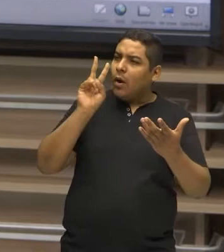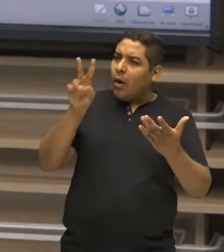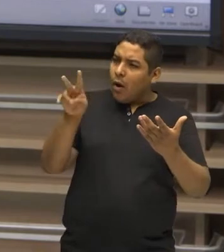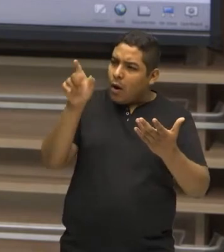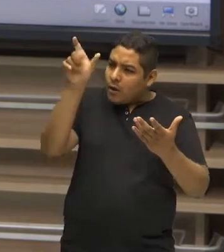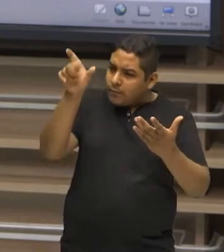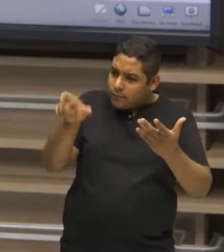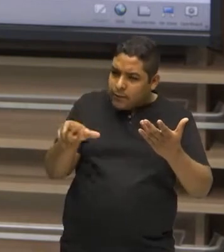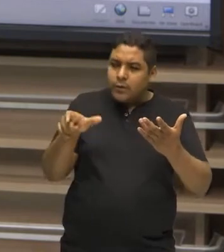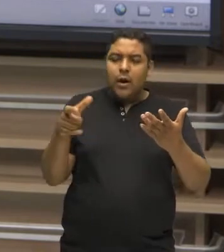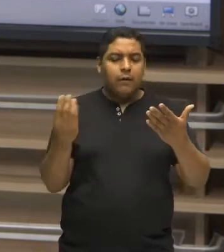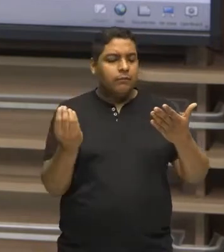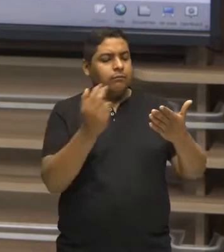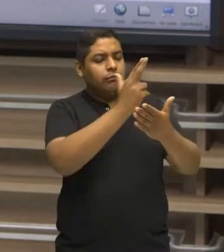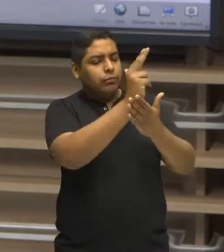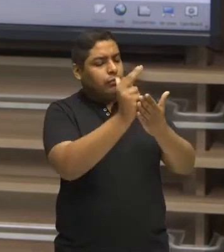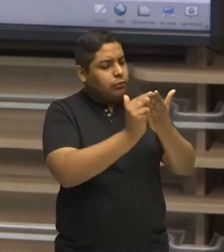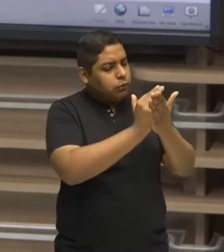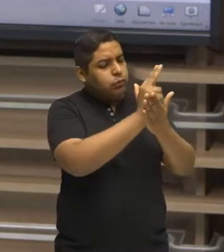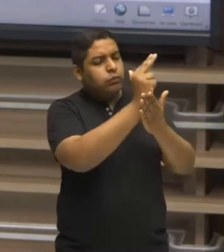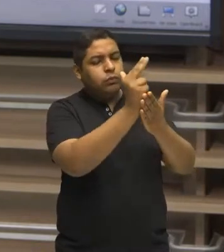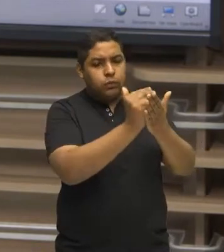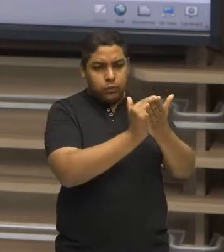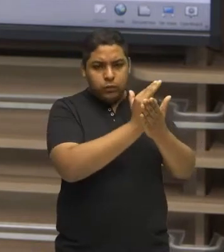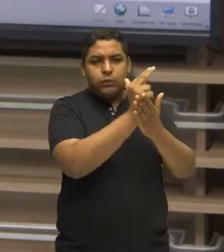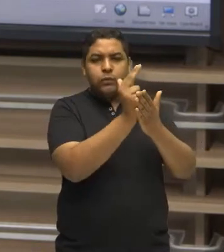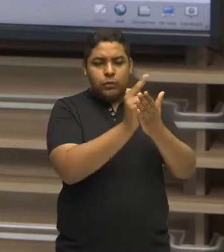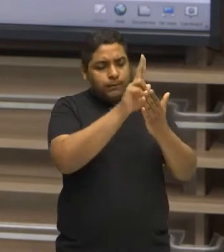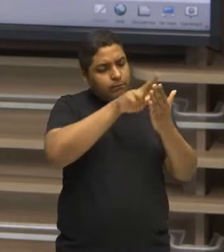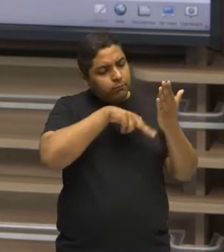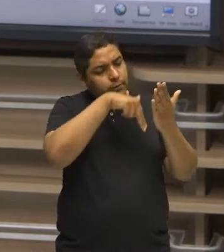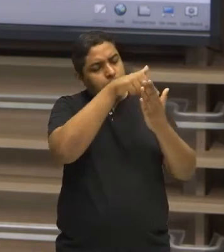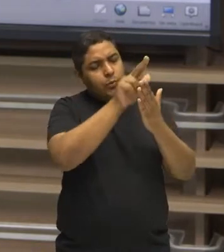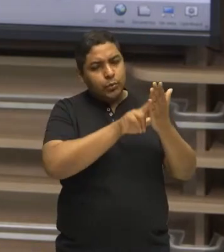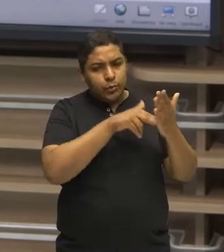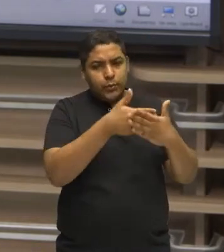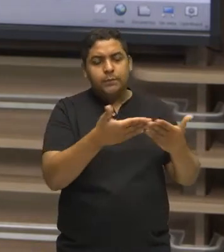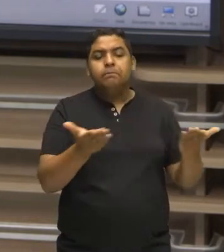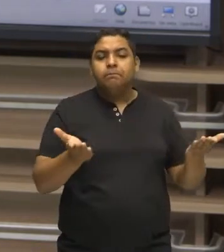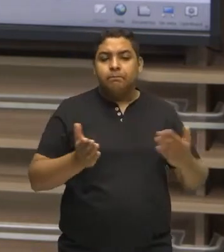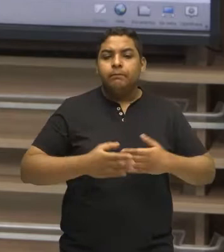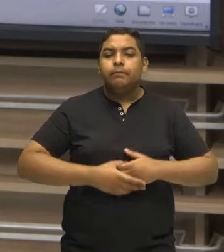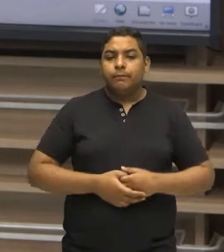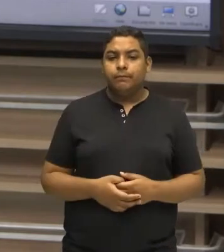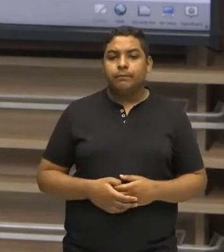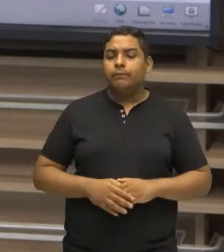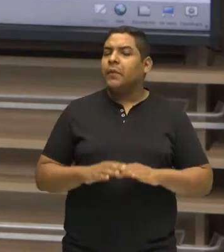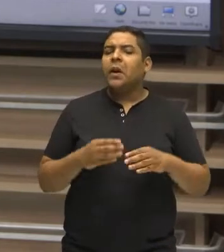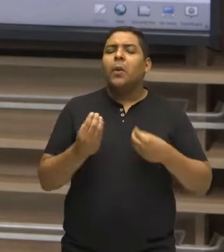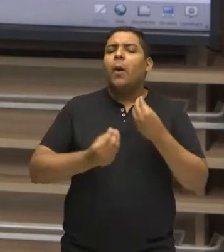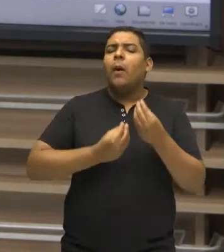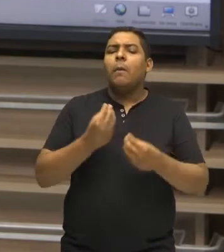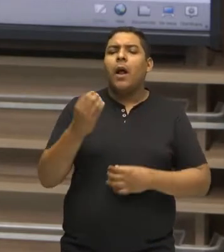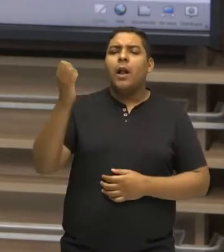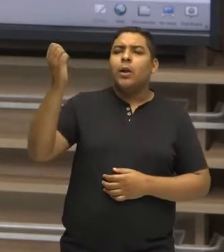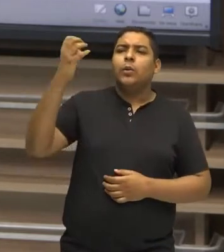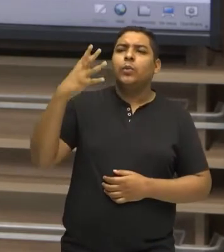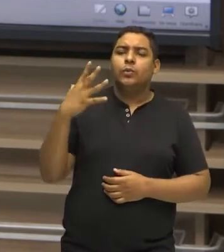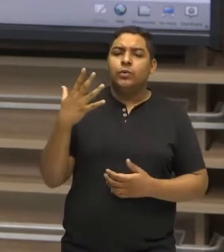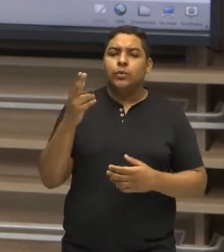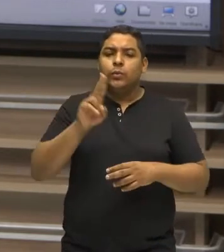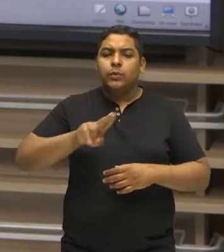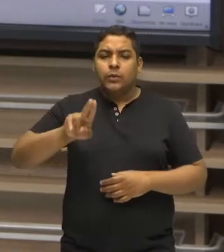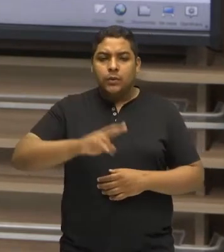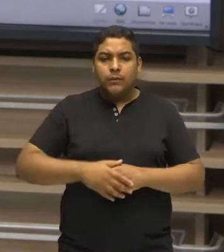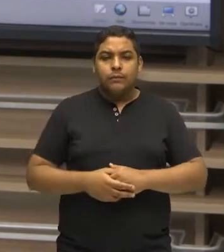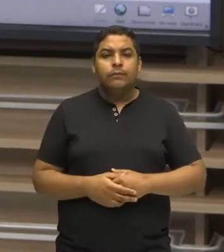misturar ali várias cores para chegar àquela tonalidade. Já a cor luz, como seria a cor luz? A cor luz é essa